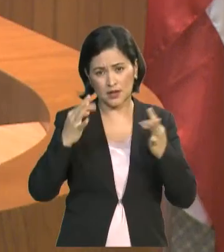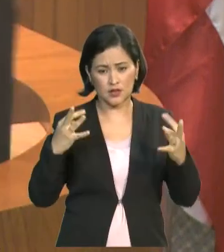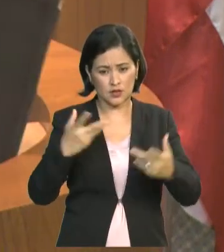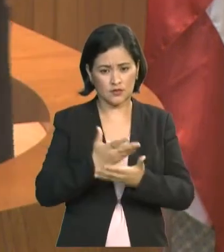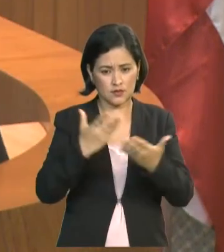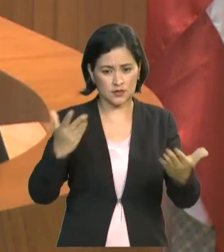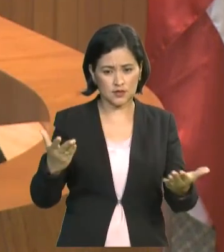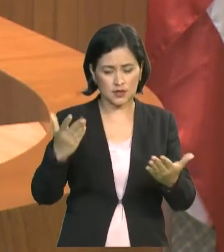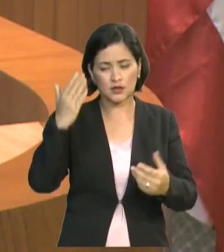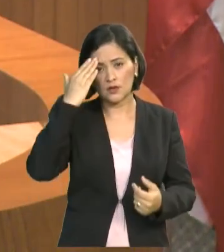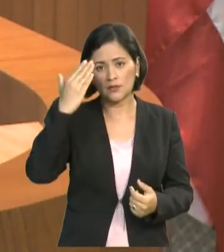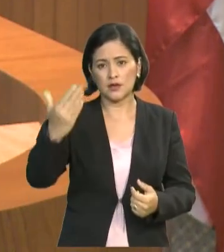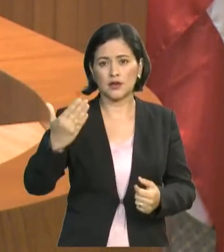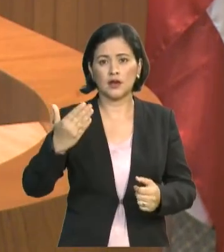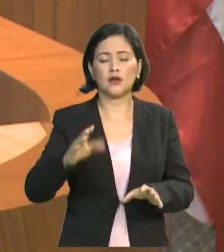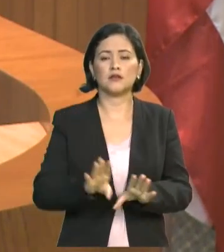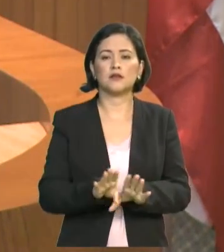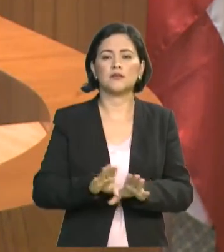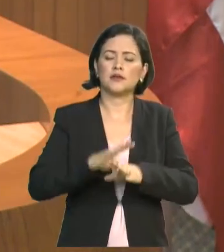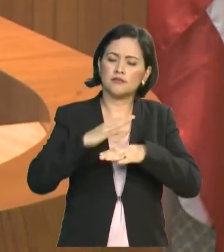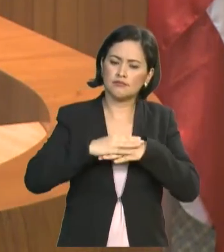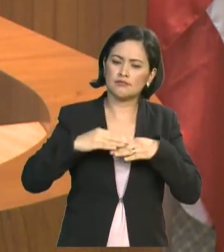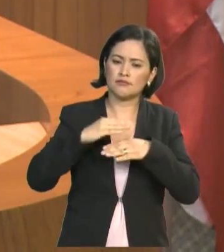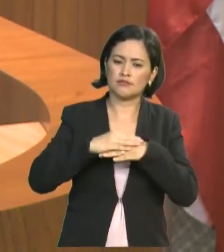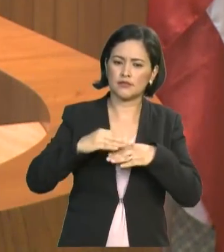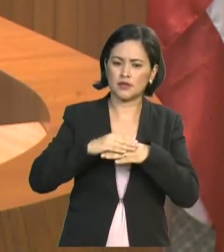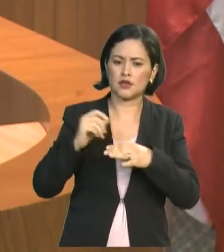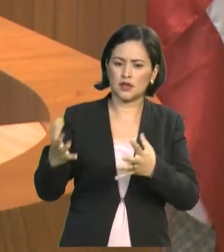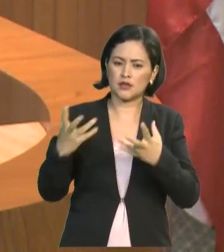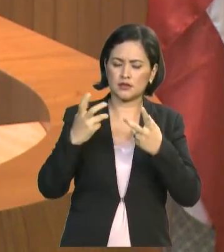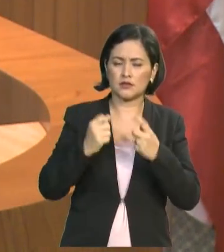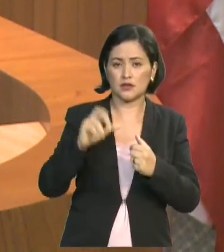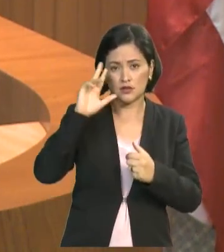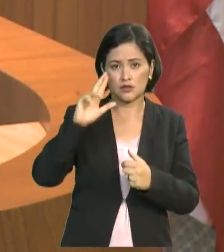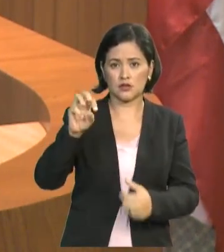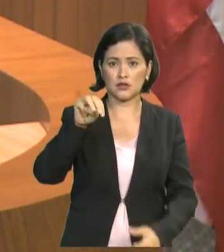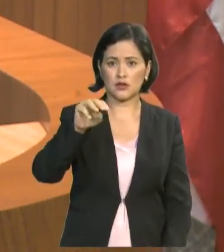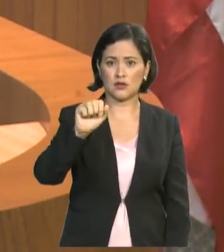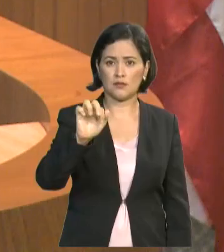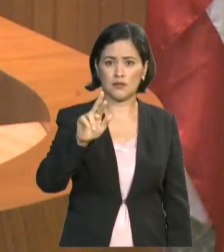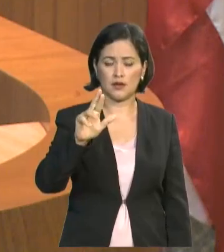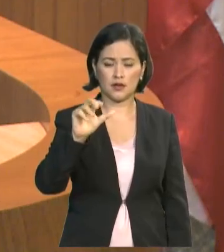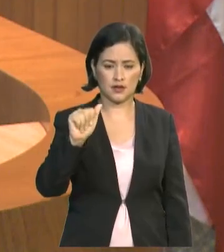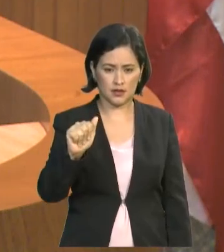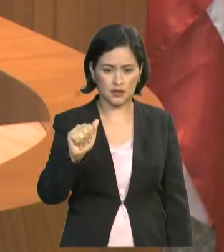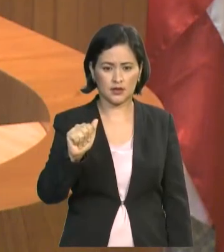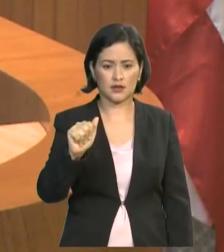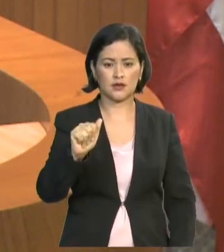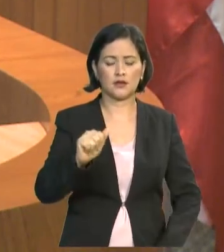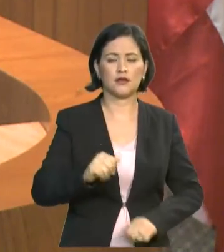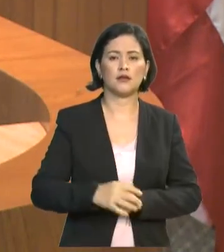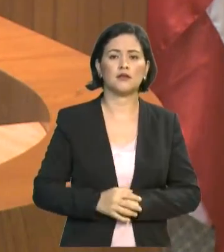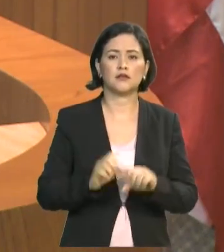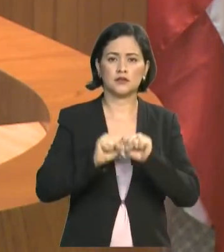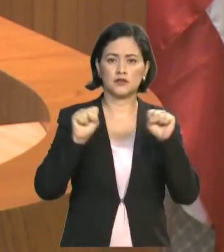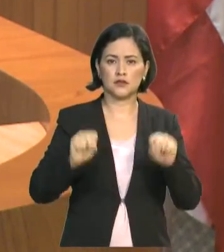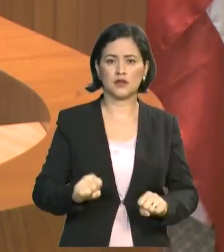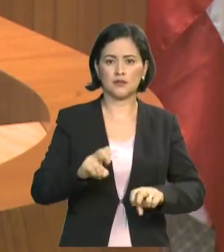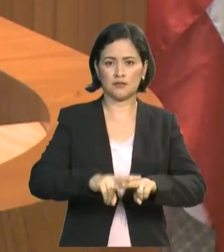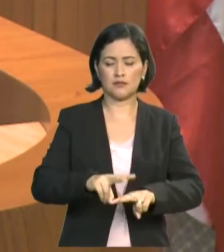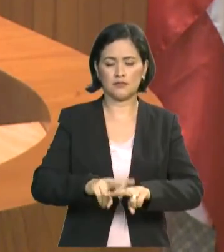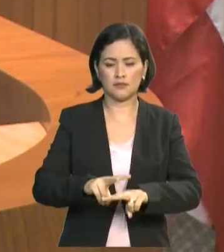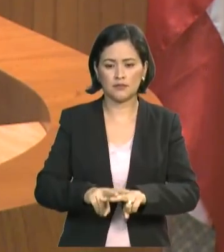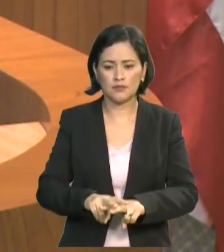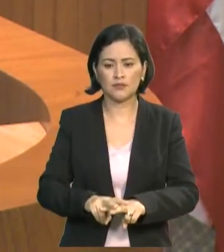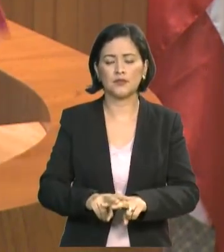Quero agradecer ao carinho que fui recebida pela diretora Maíra, do sistema carcerário feminino, do Bruno,